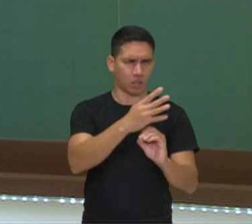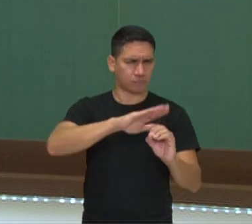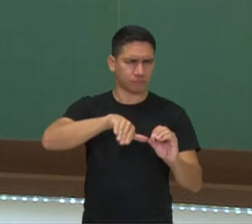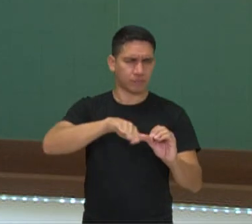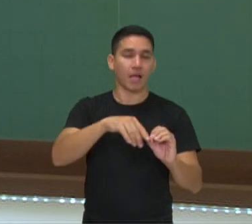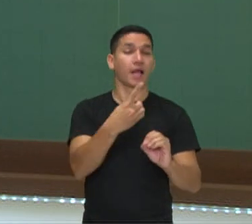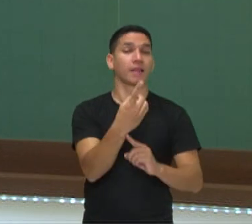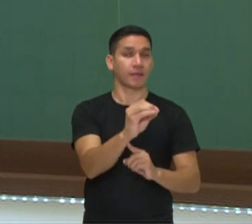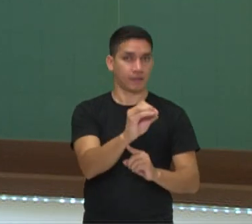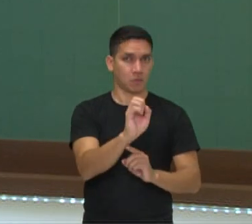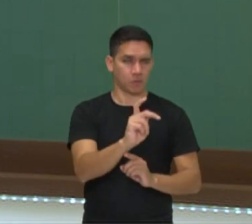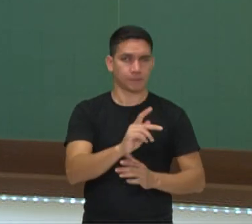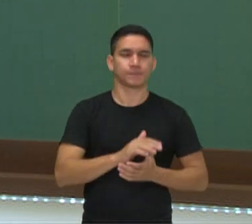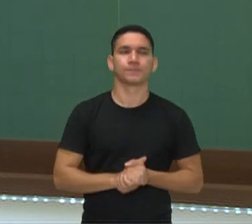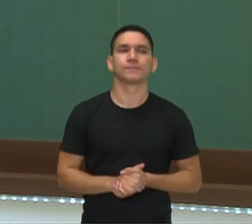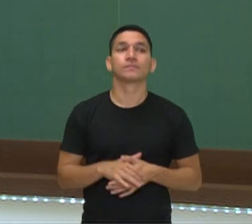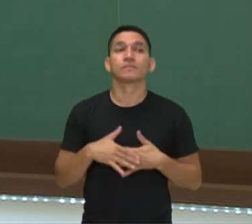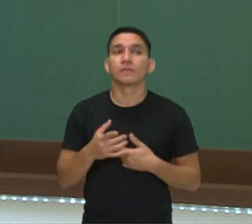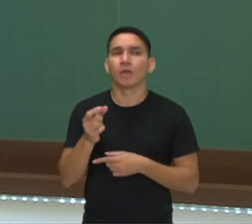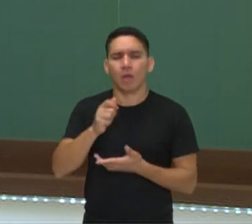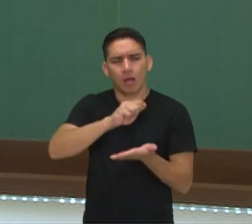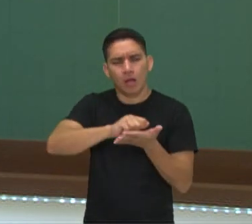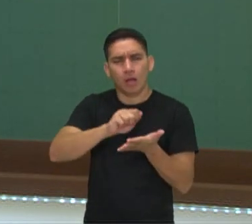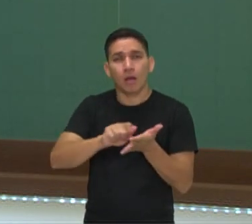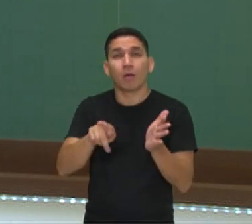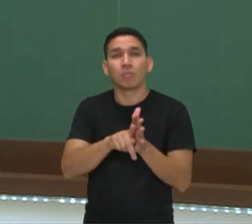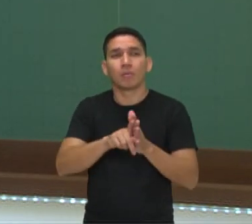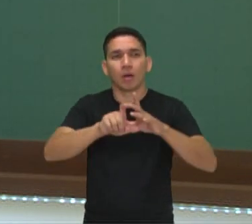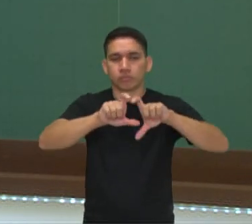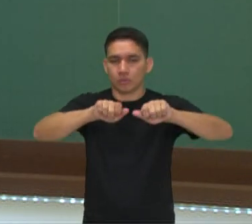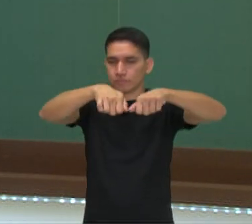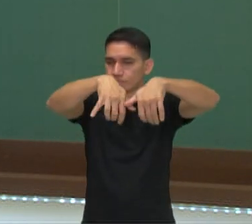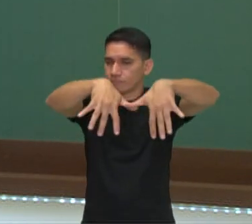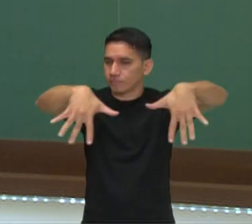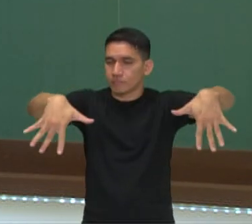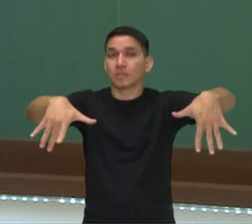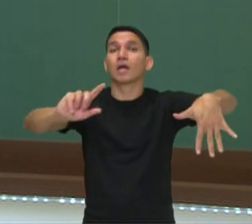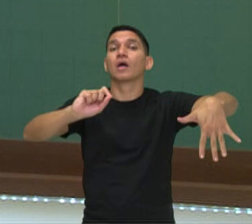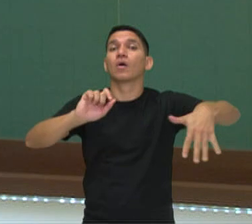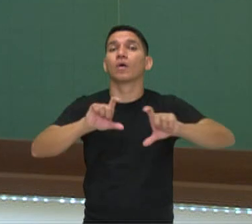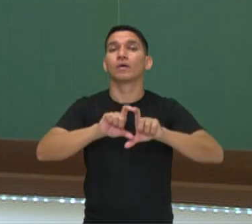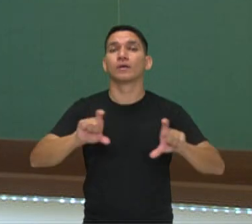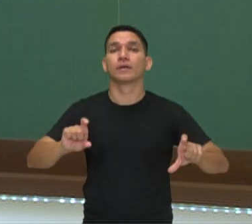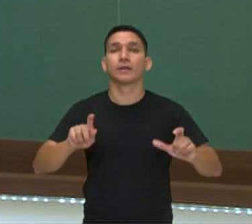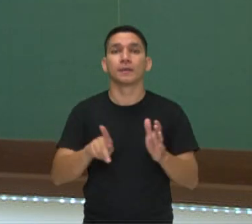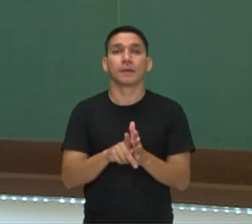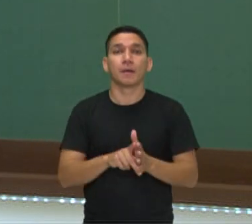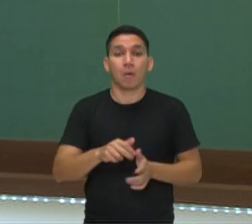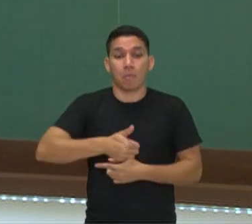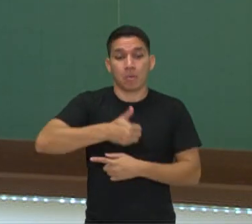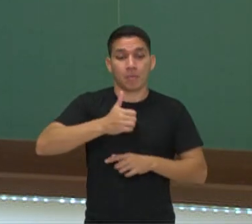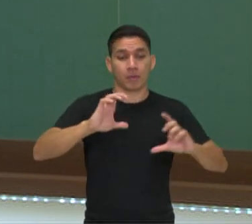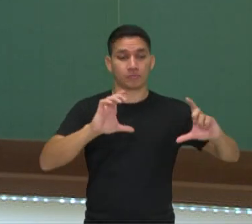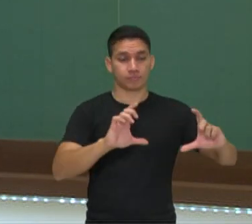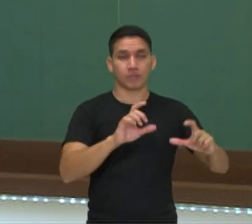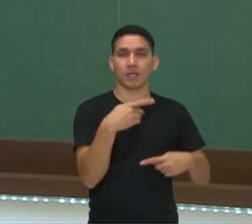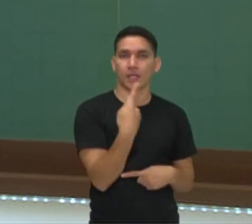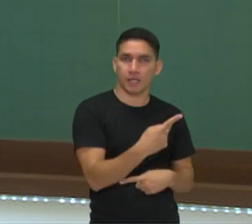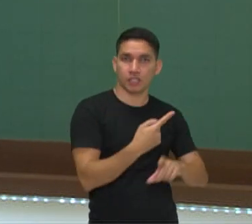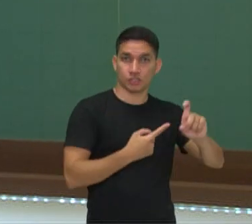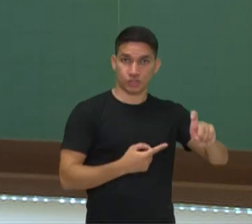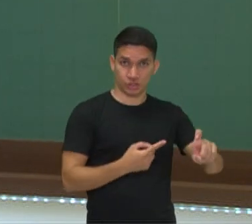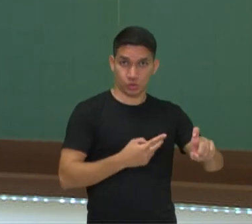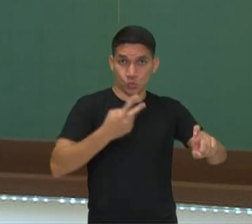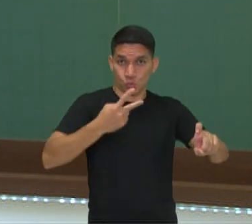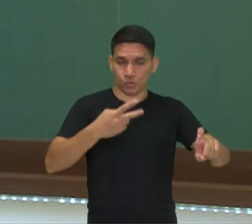ó, 10, tá bom? E daí, escrevendo na forma fatorada essa expressão, o primeiro termo é x e o segundo